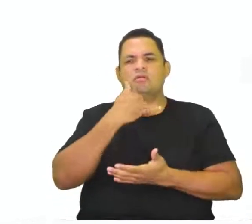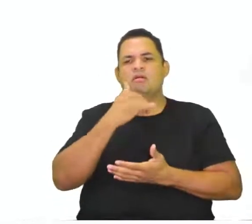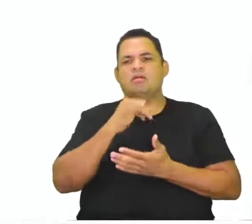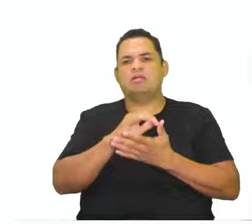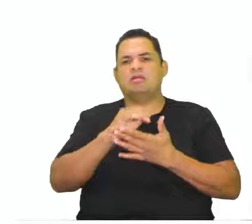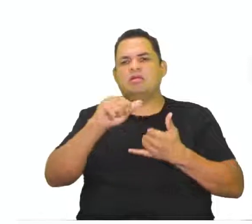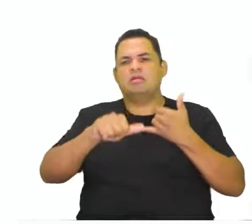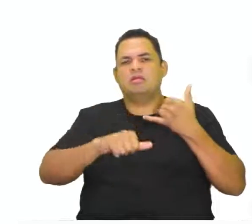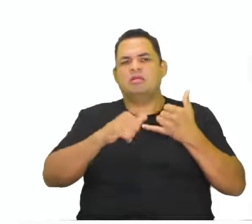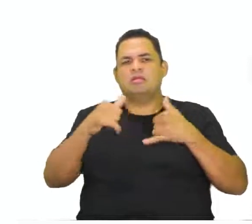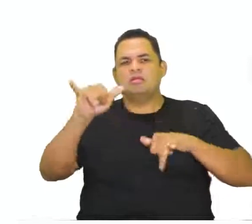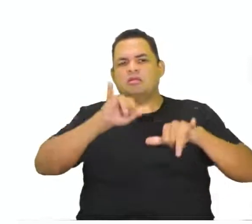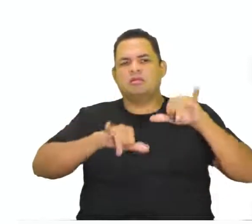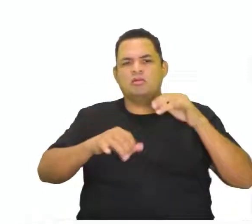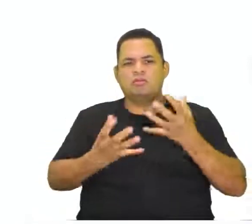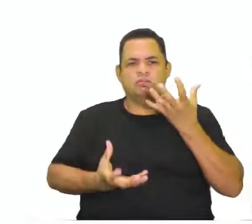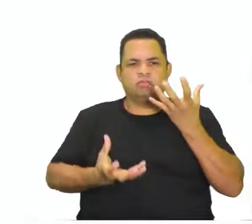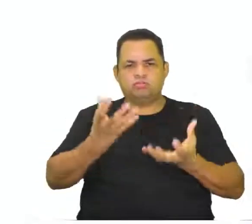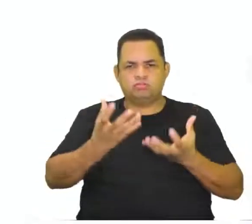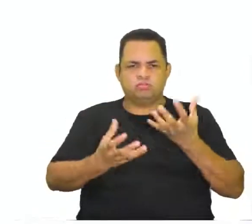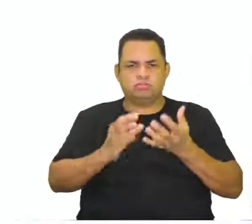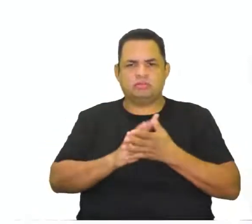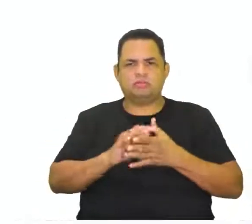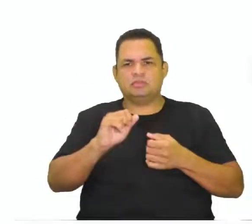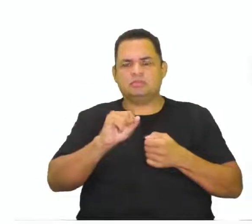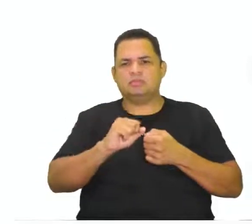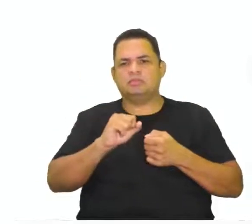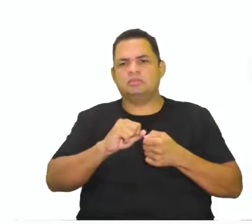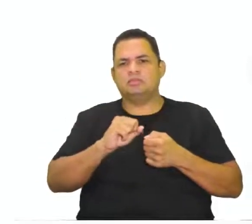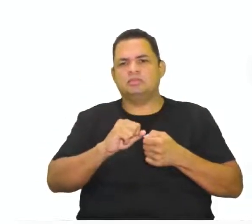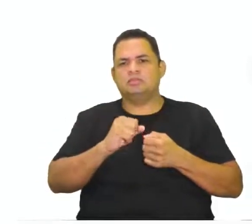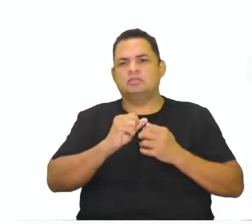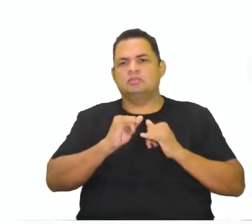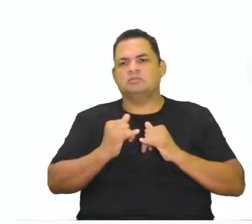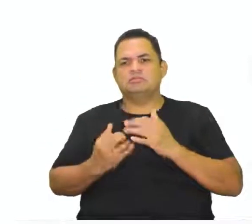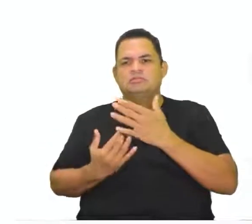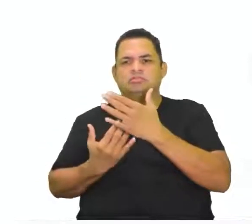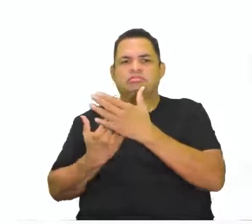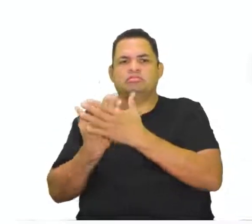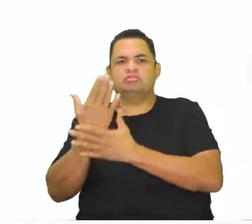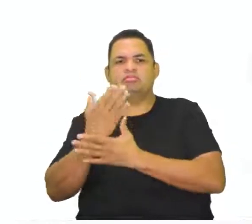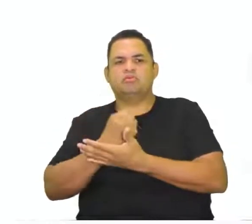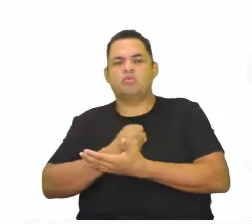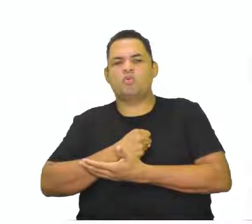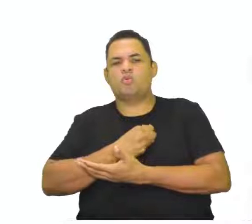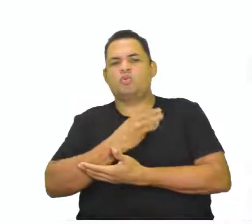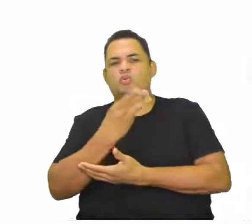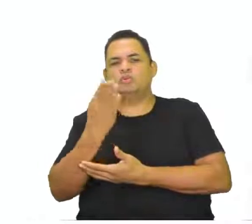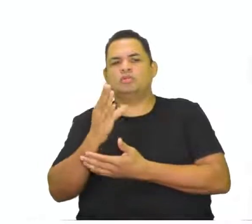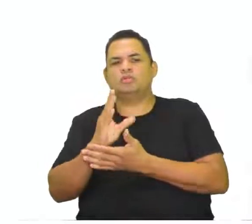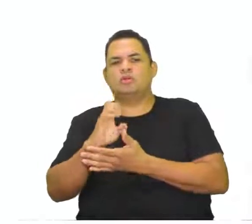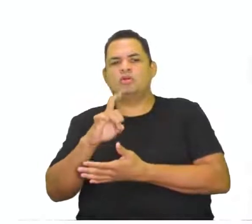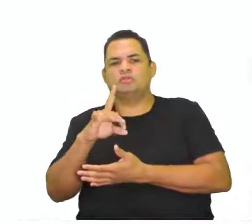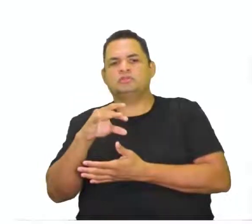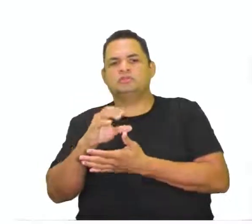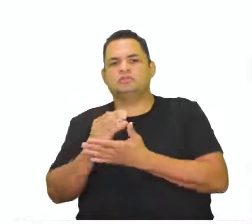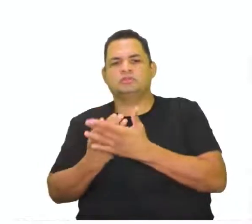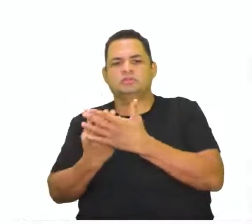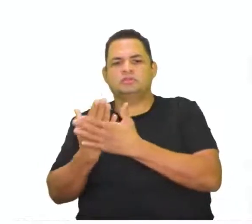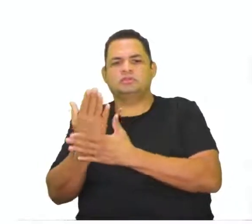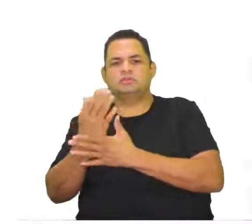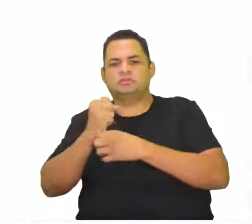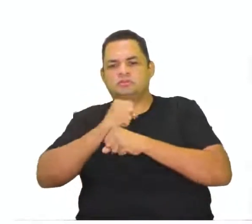de combustão, o que faz com que elas emitam grandes quantidades de